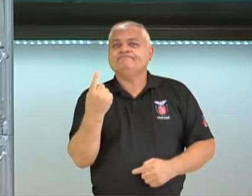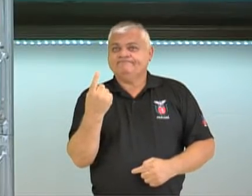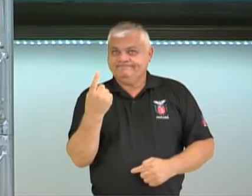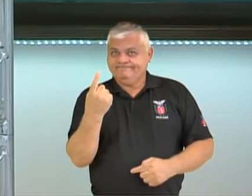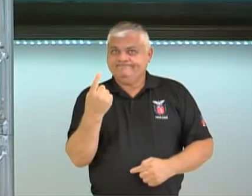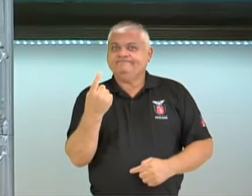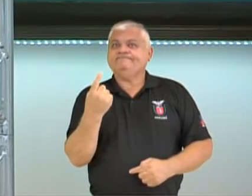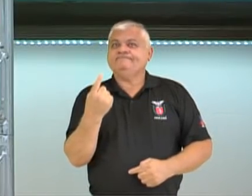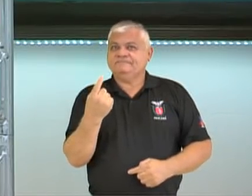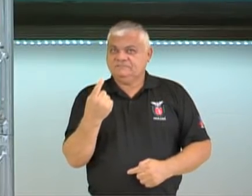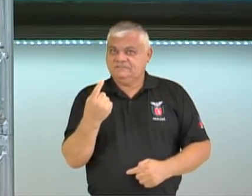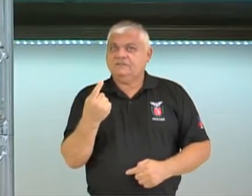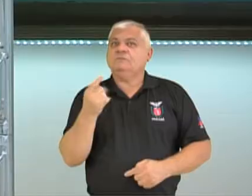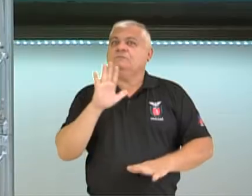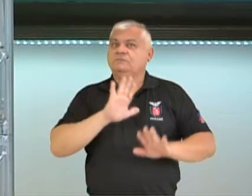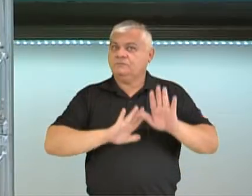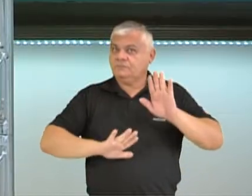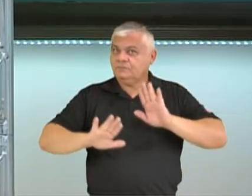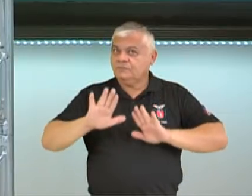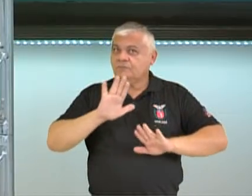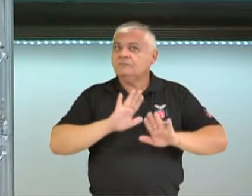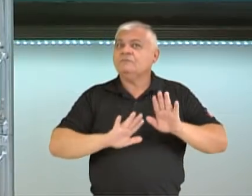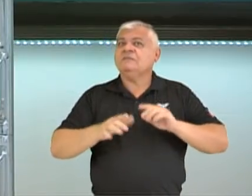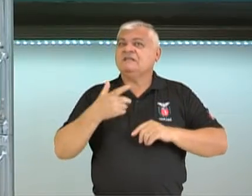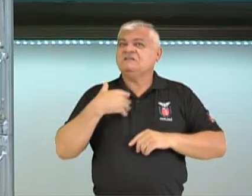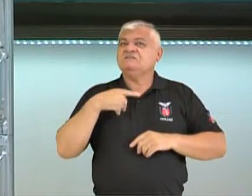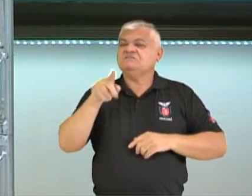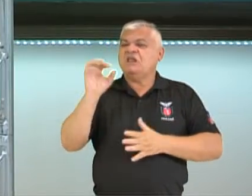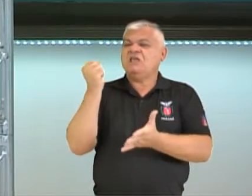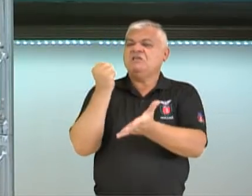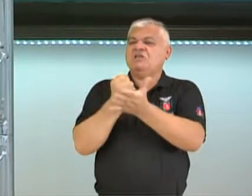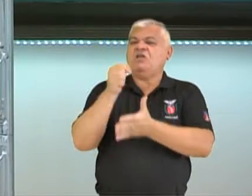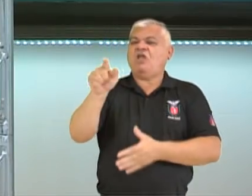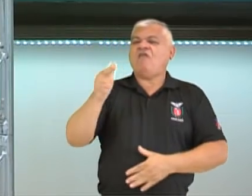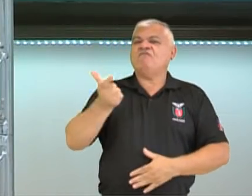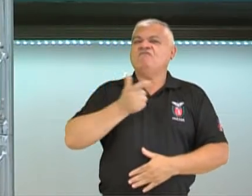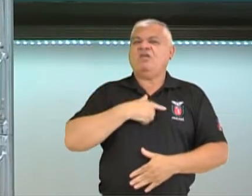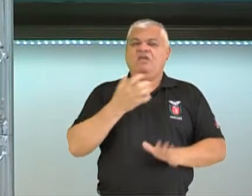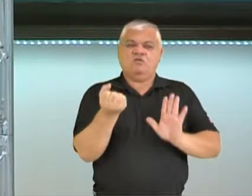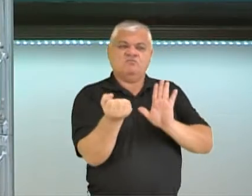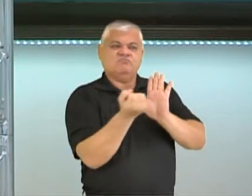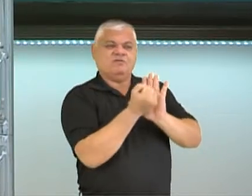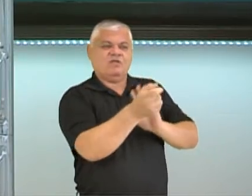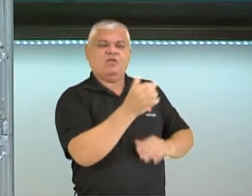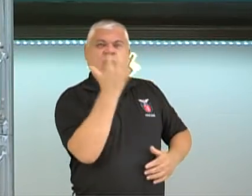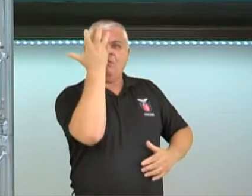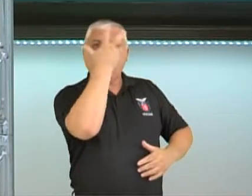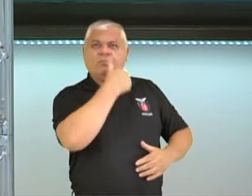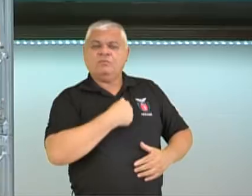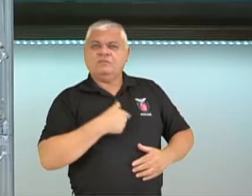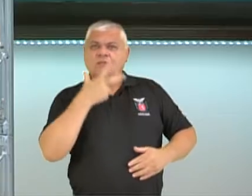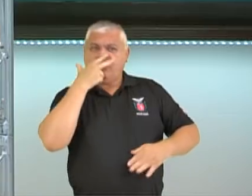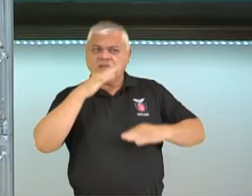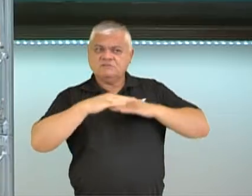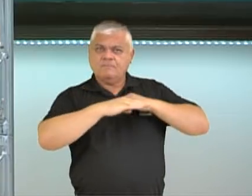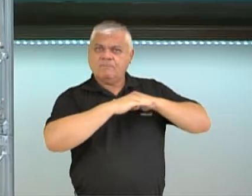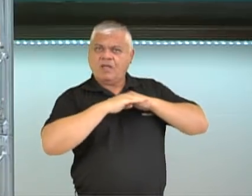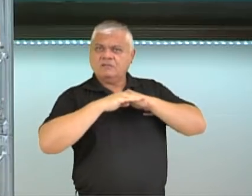Exatamente isso. A partir do momento que eu taxar alguém como feio, eu já estou colocando um padrão, que